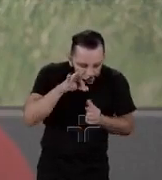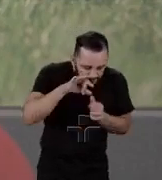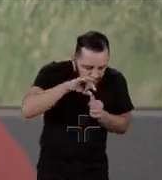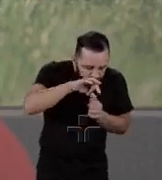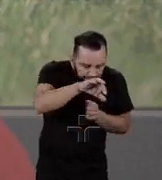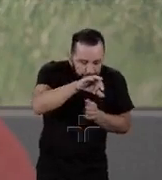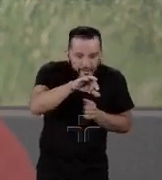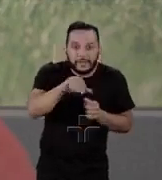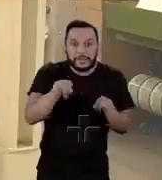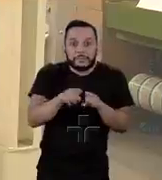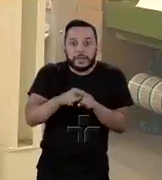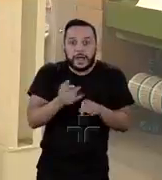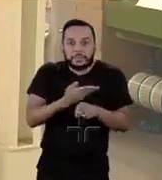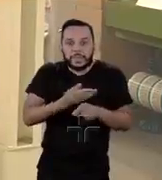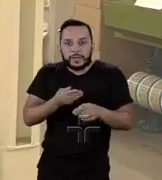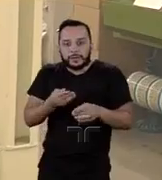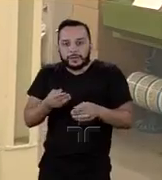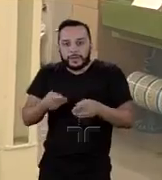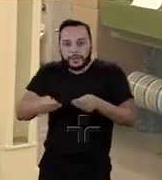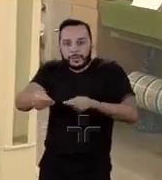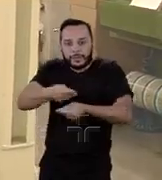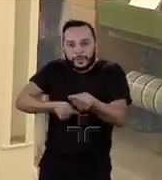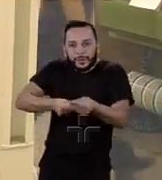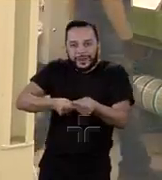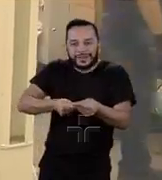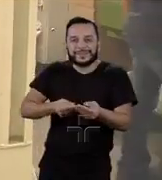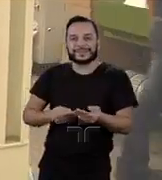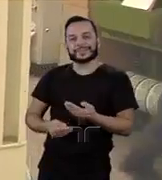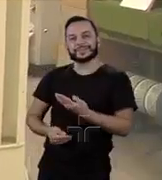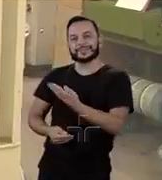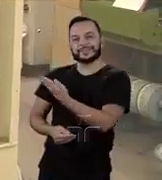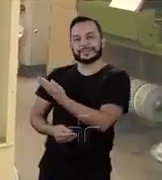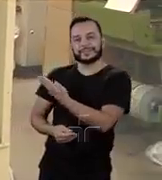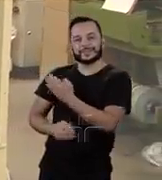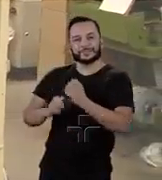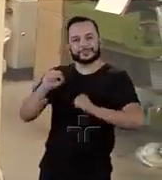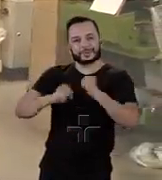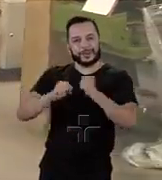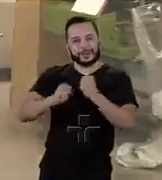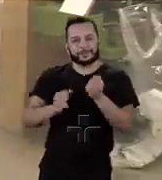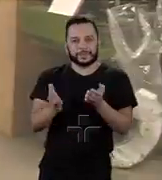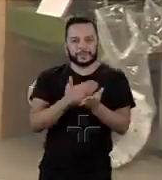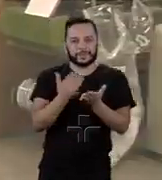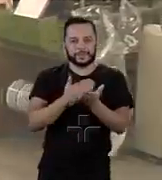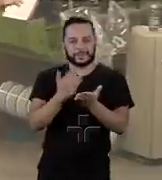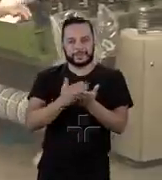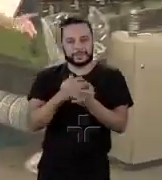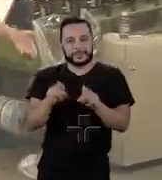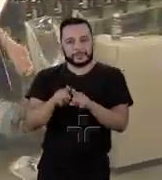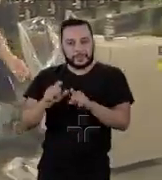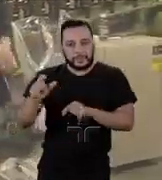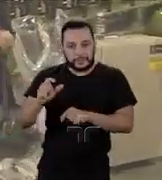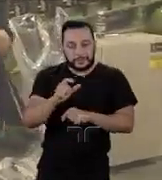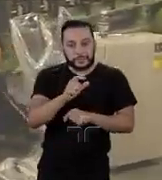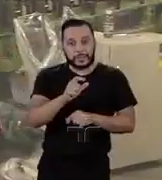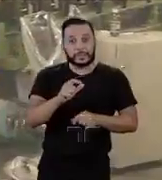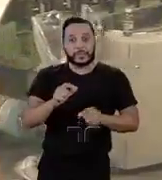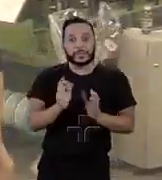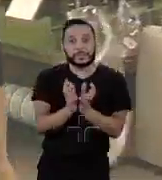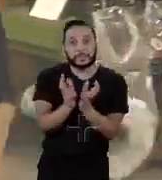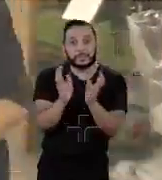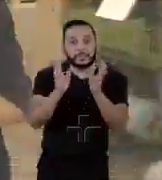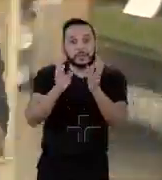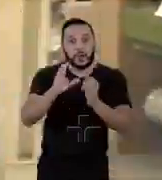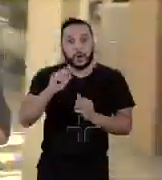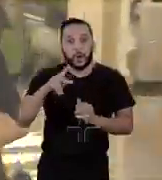para trocar. Aqui na fábrica que faz os álbuns e as figurinhas da Copa do Mundo da Rússia, 300 funcionários já entraram em